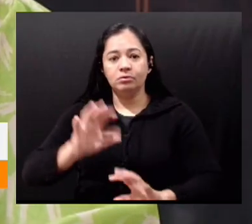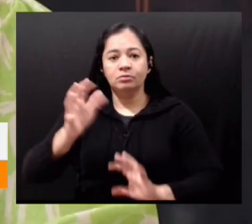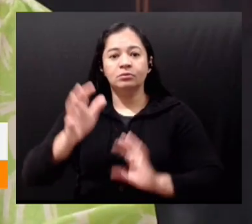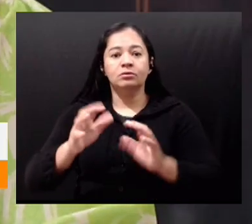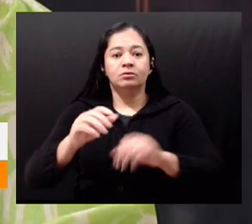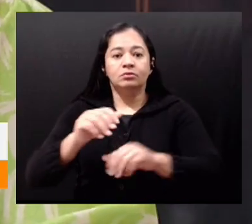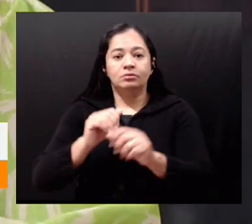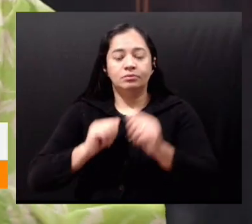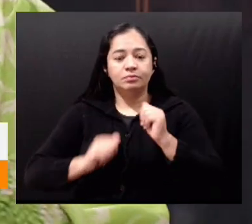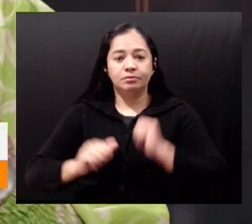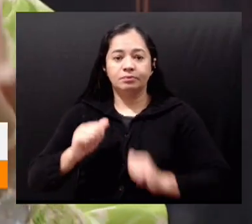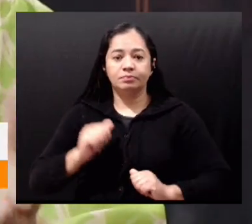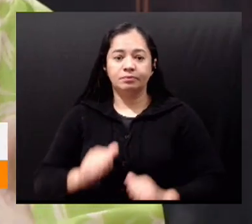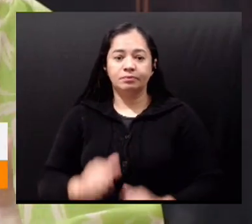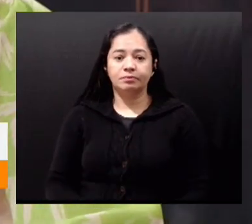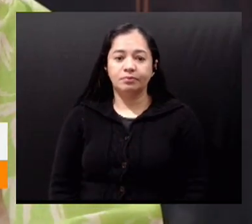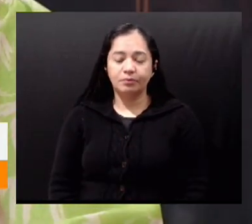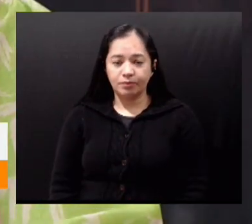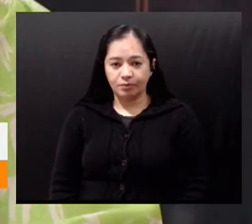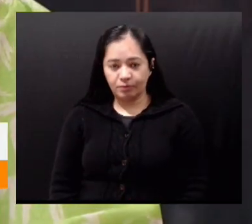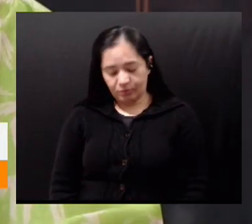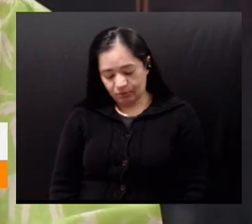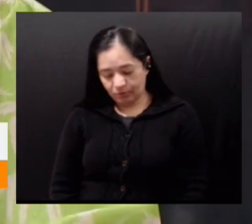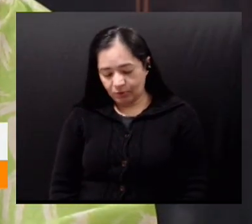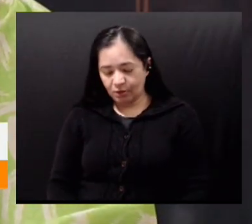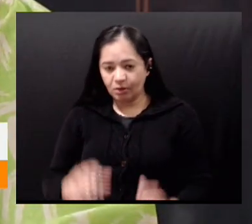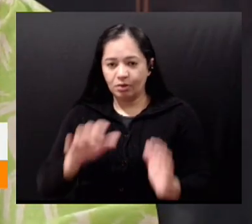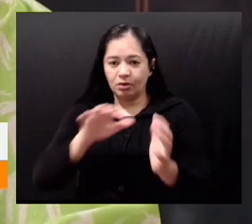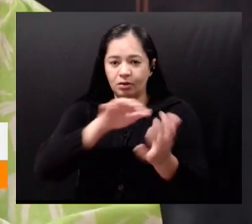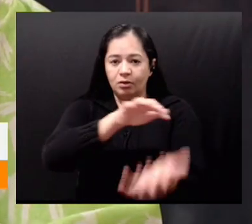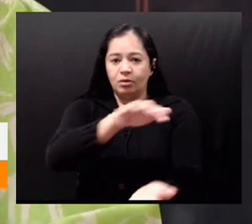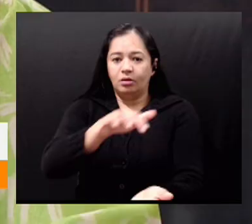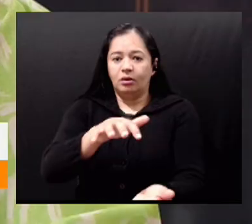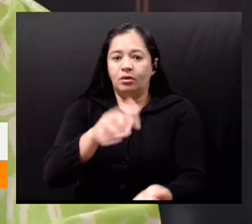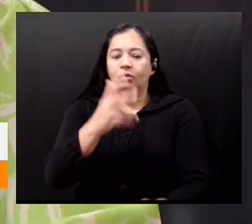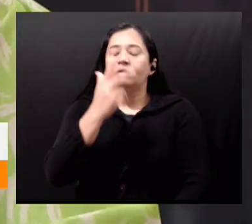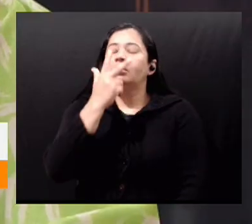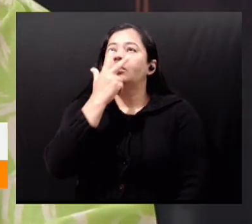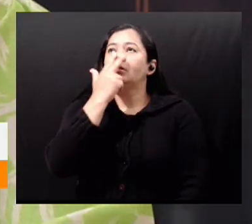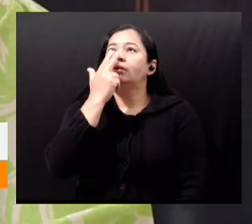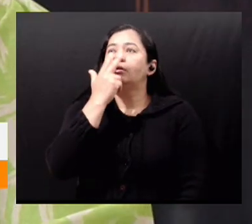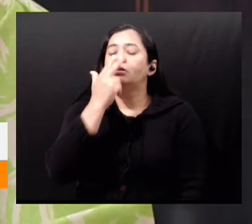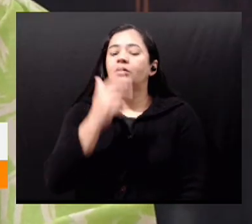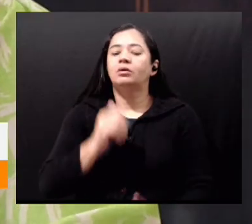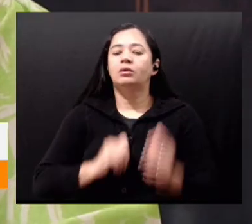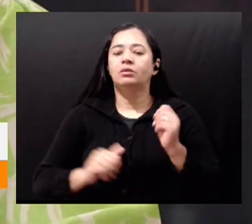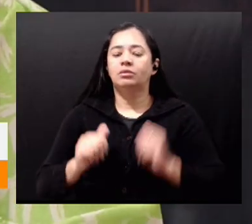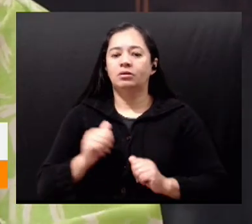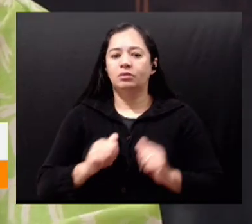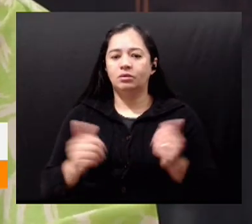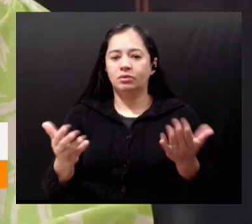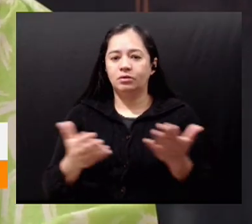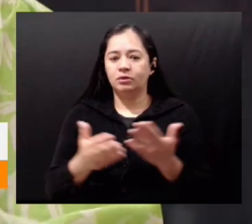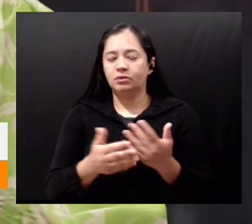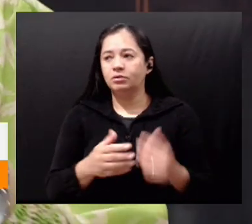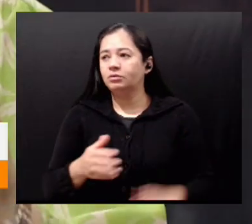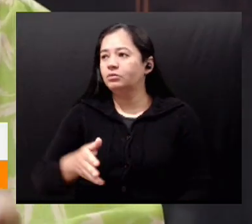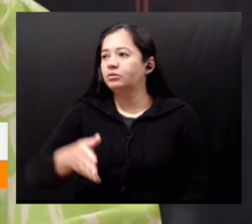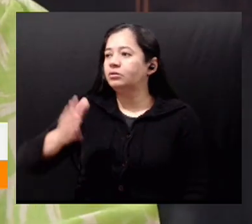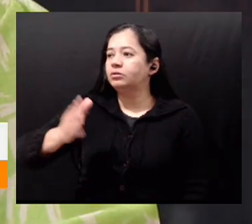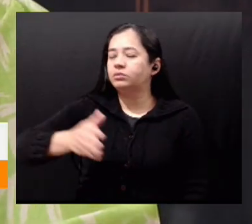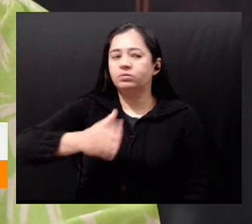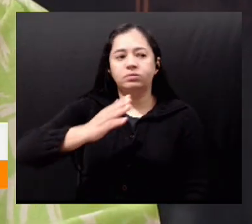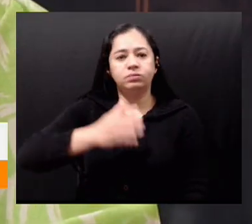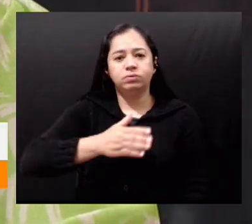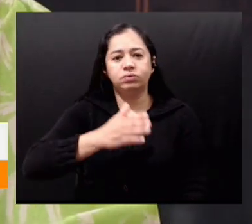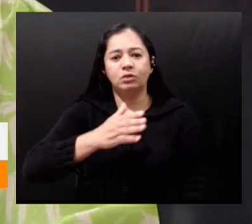coletiva, o mundo parece estar ansioso. Hoje, por onde você passa, você ouve as pessoas dizendo: "Olha como ele